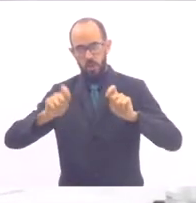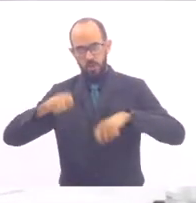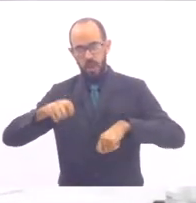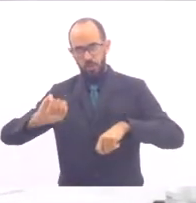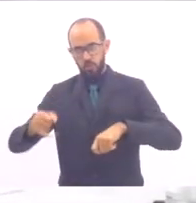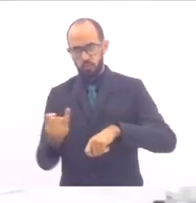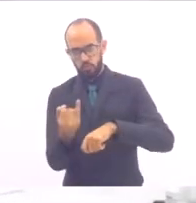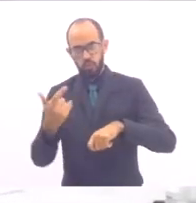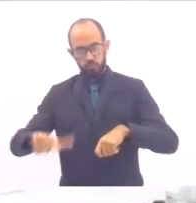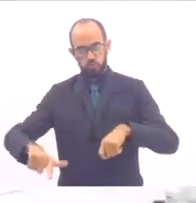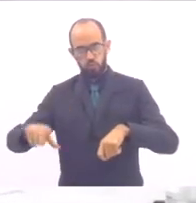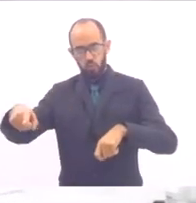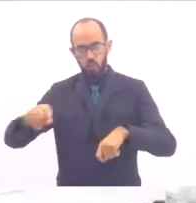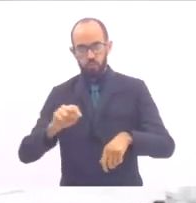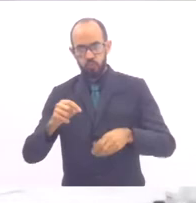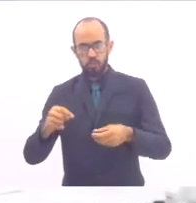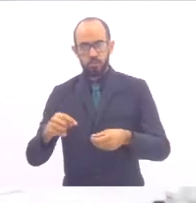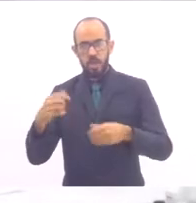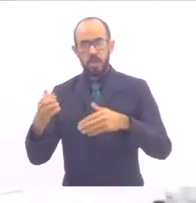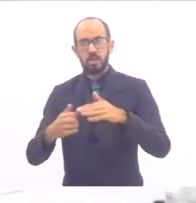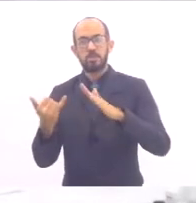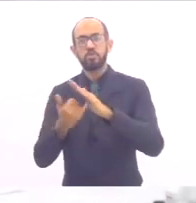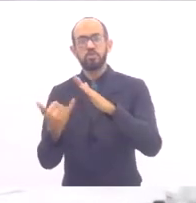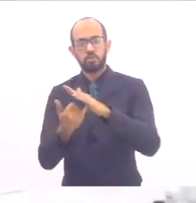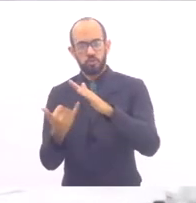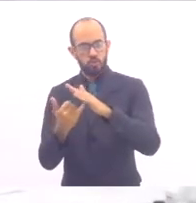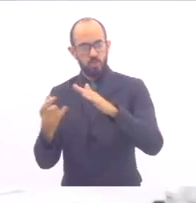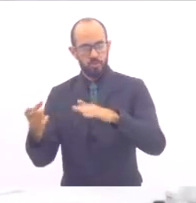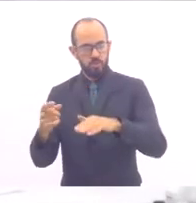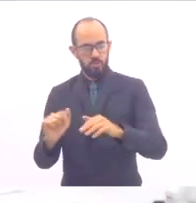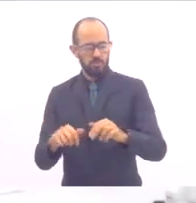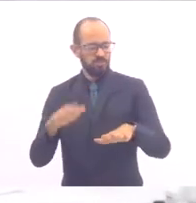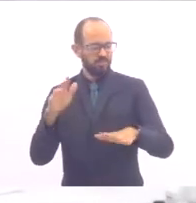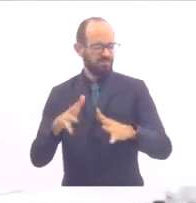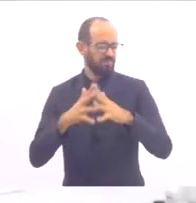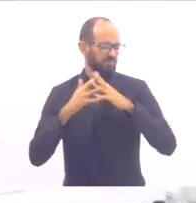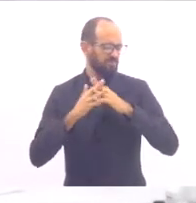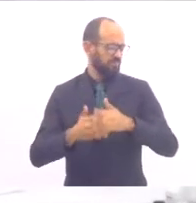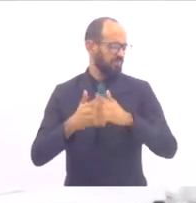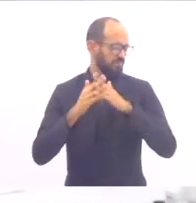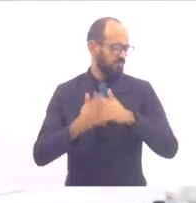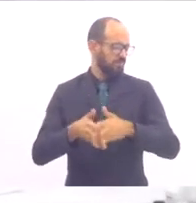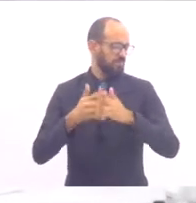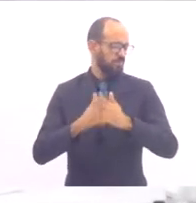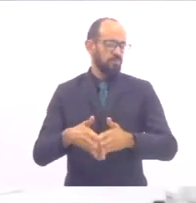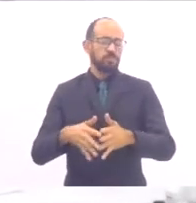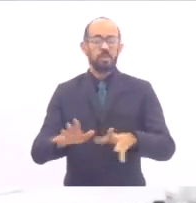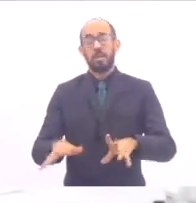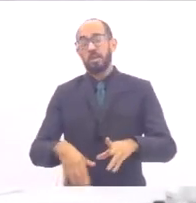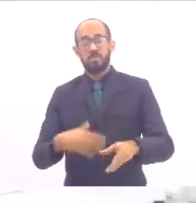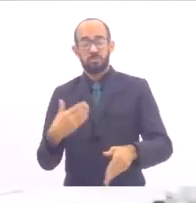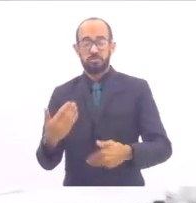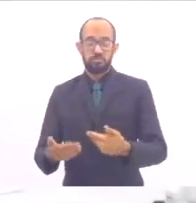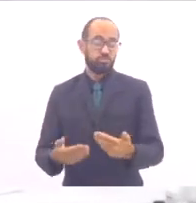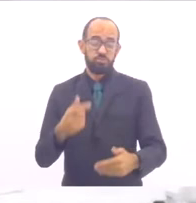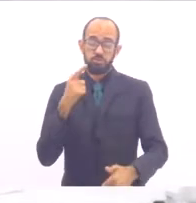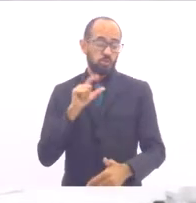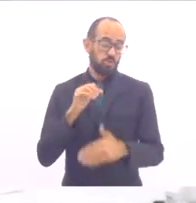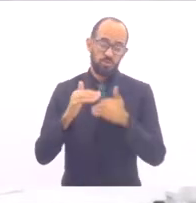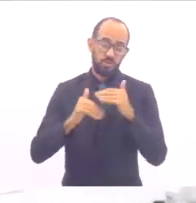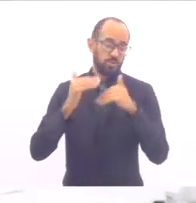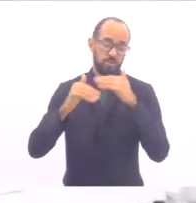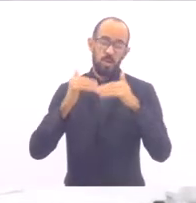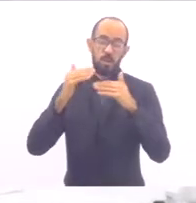da Reduc. Então, eles tinham obrigação, depois foi uma complicação, que davam coisa ruim, não davam coisa boa, como